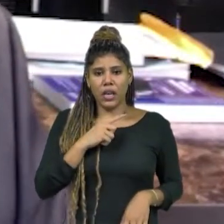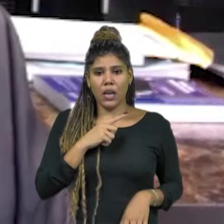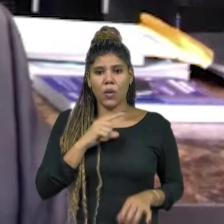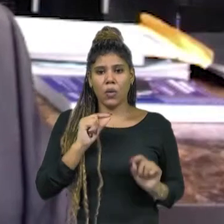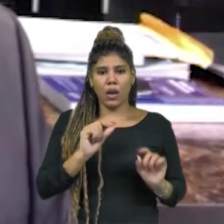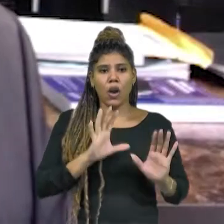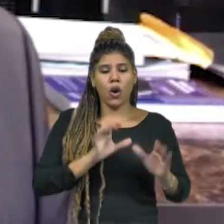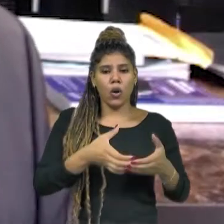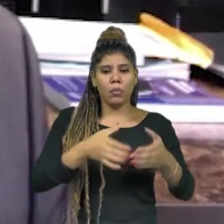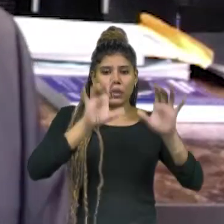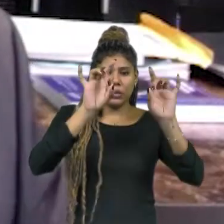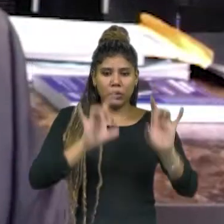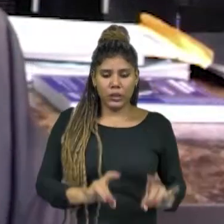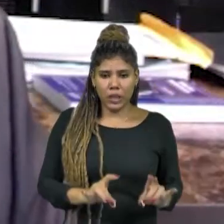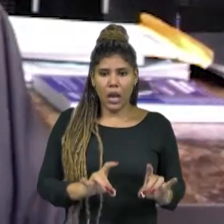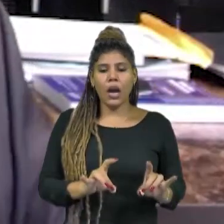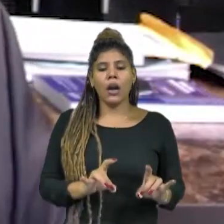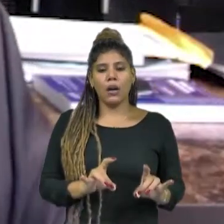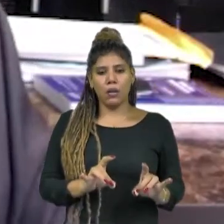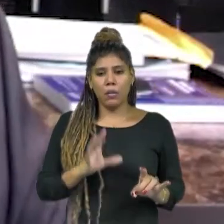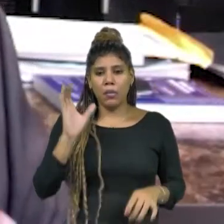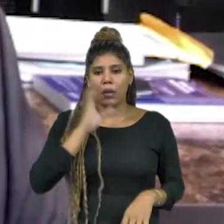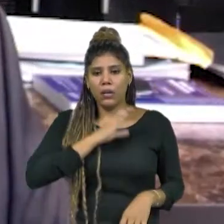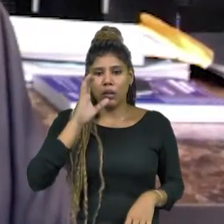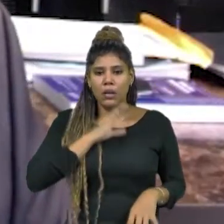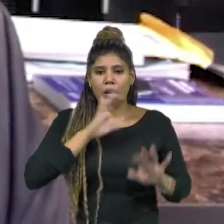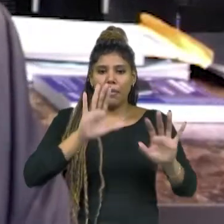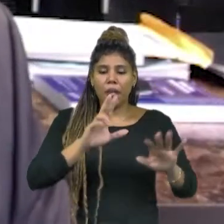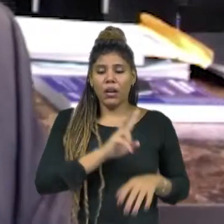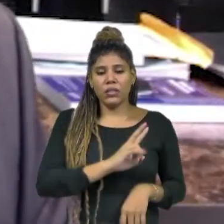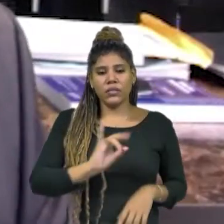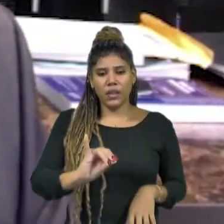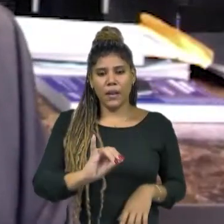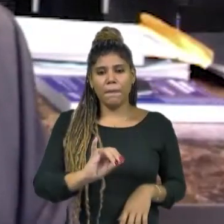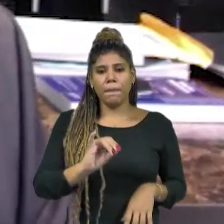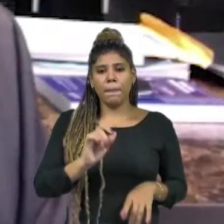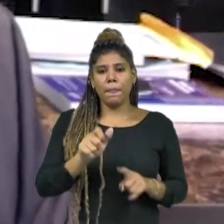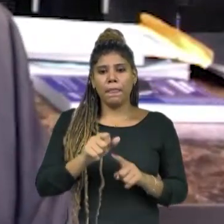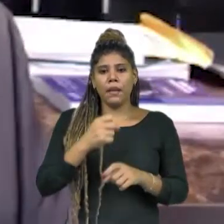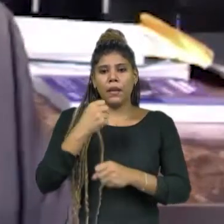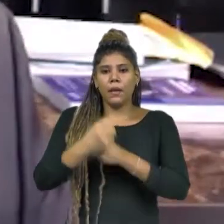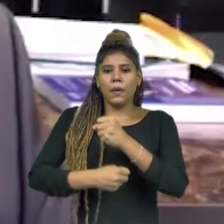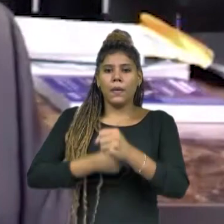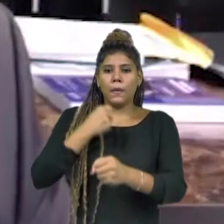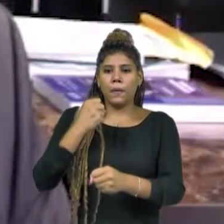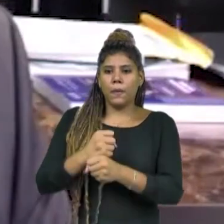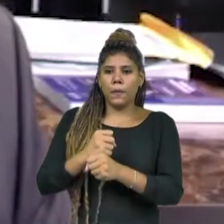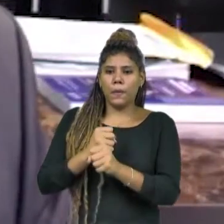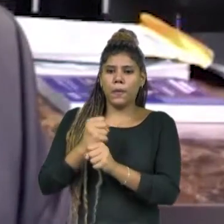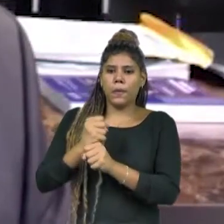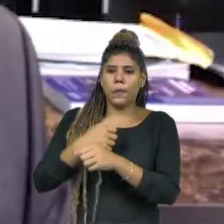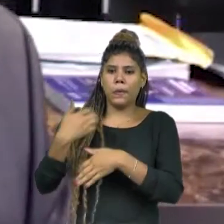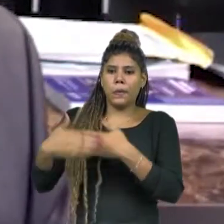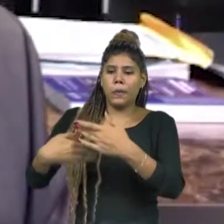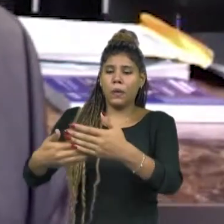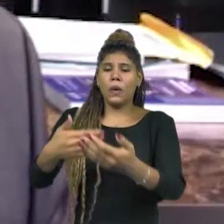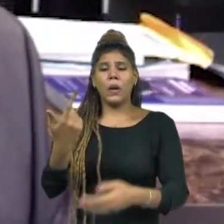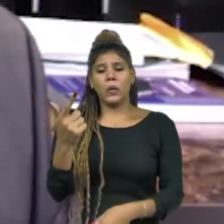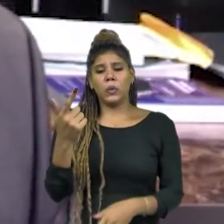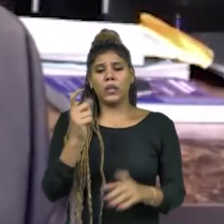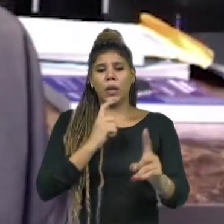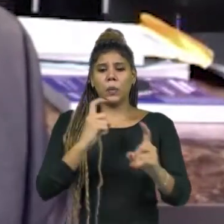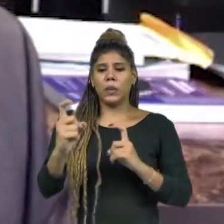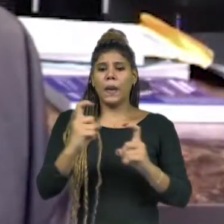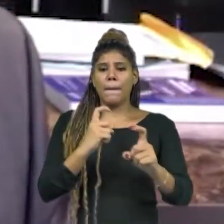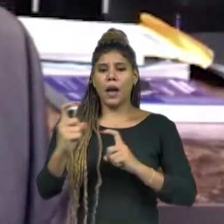tratar de uma única forma e ser enviado ao Senado, não. Vai passar aí vários anos ainda e não existe um debate com os